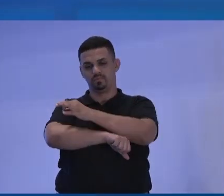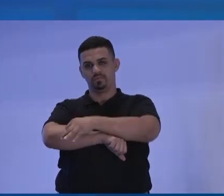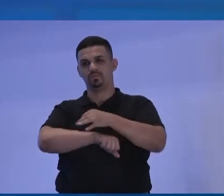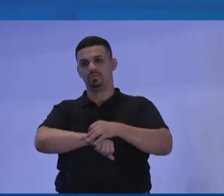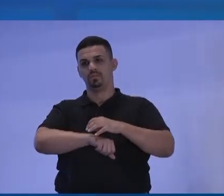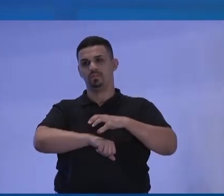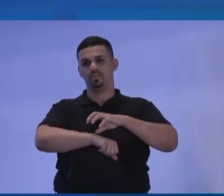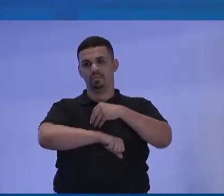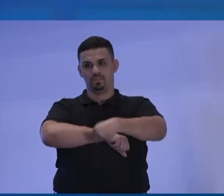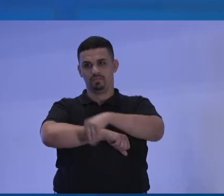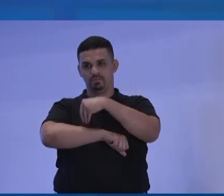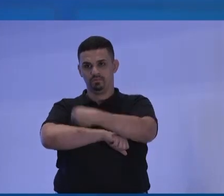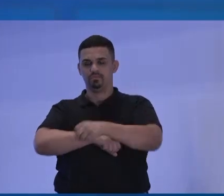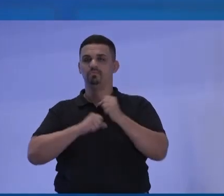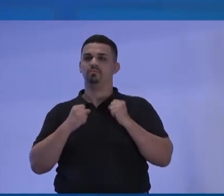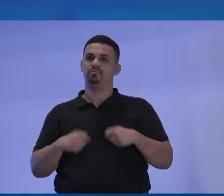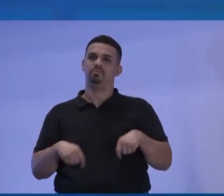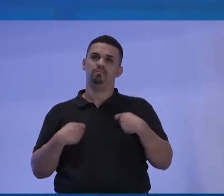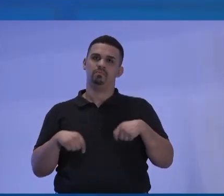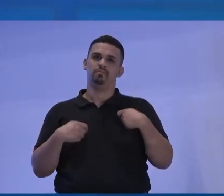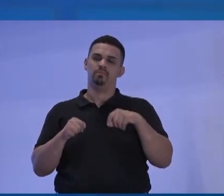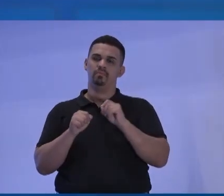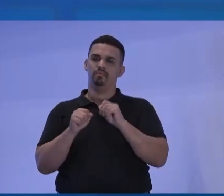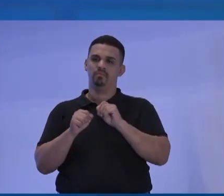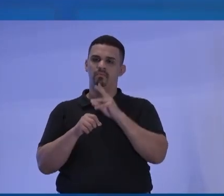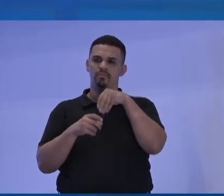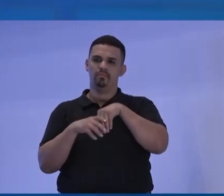de atendimento ao paciente, no